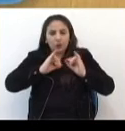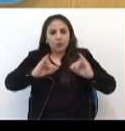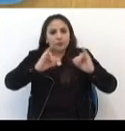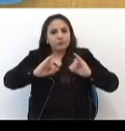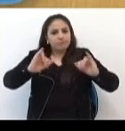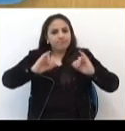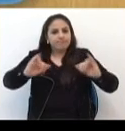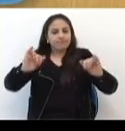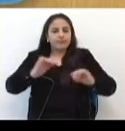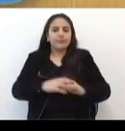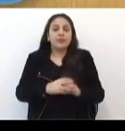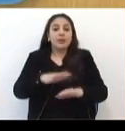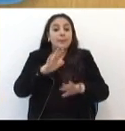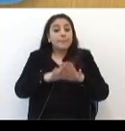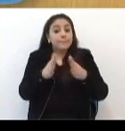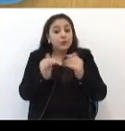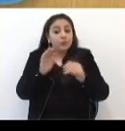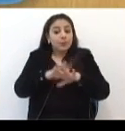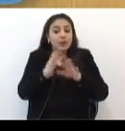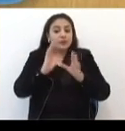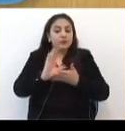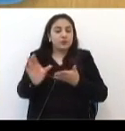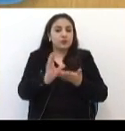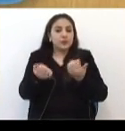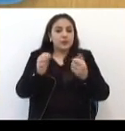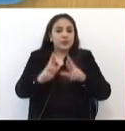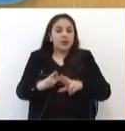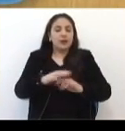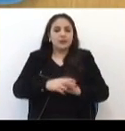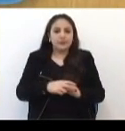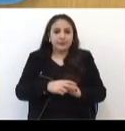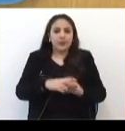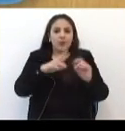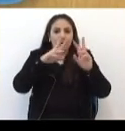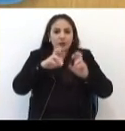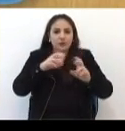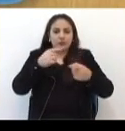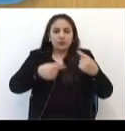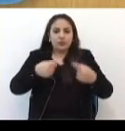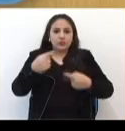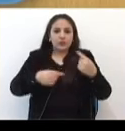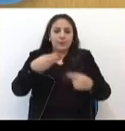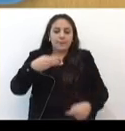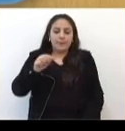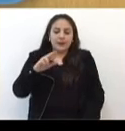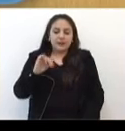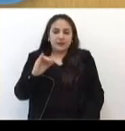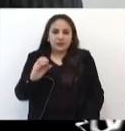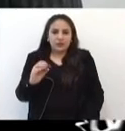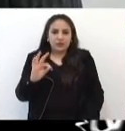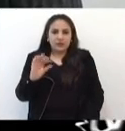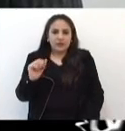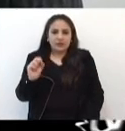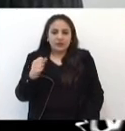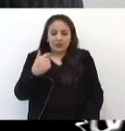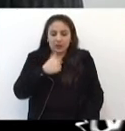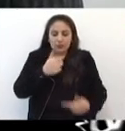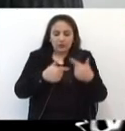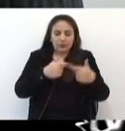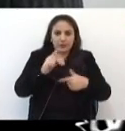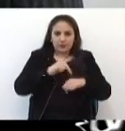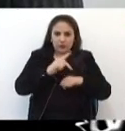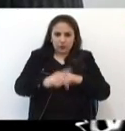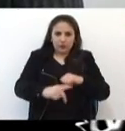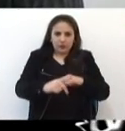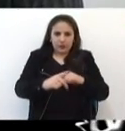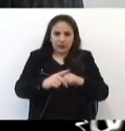governo mais investimentos na área. E o assunto foi abordado na tribuna pelo vereador Márcio Tassi. Estava trabalhando aqui em Passo Fundo, na